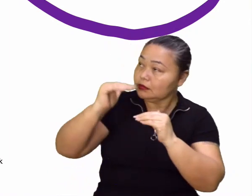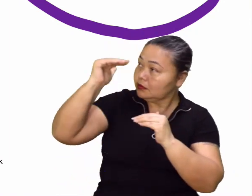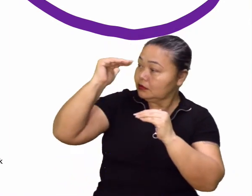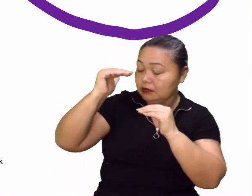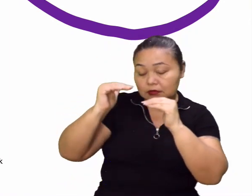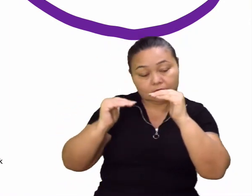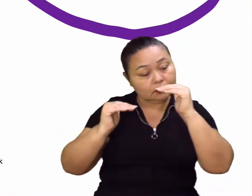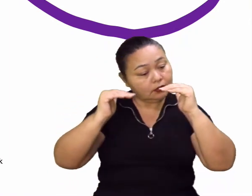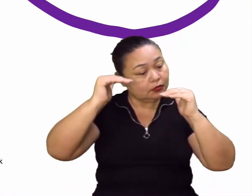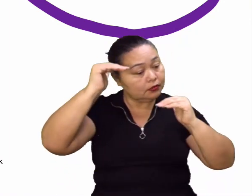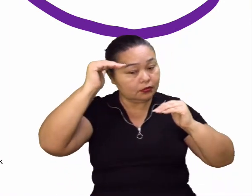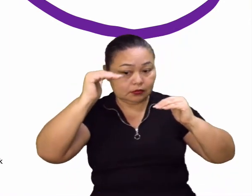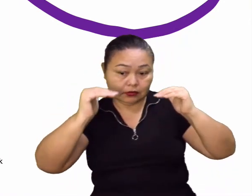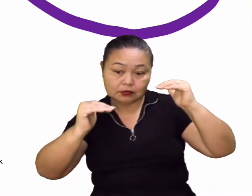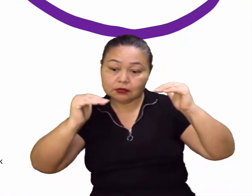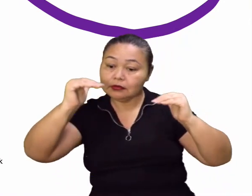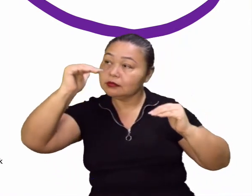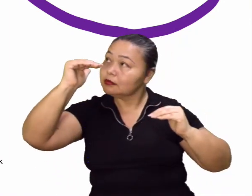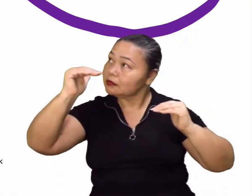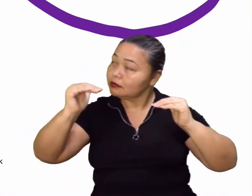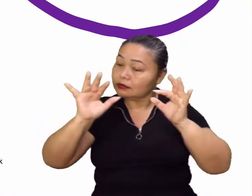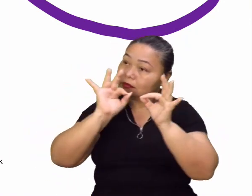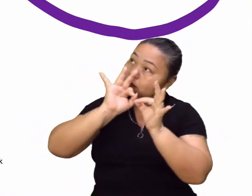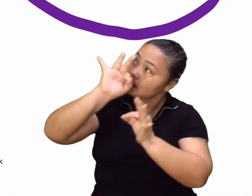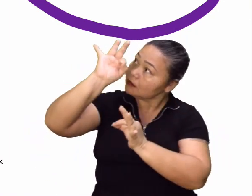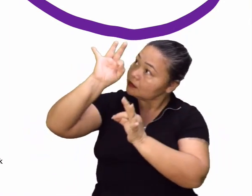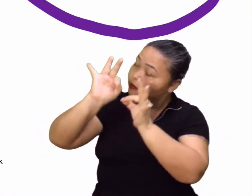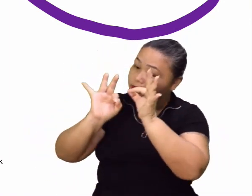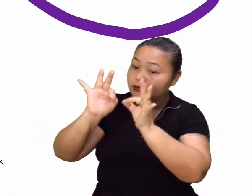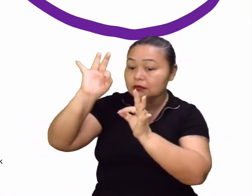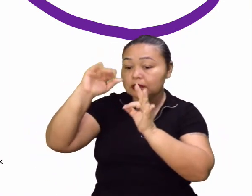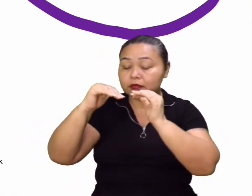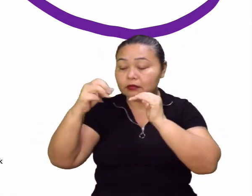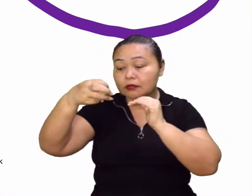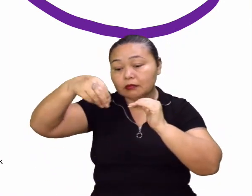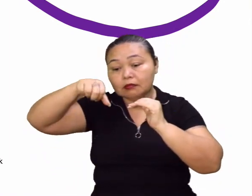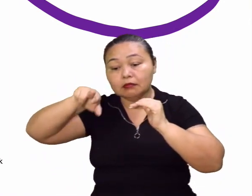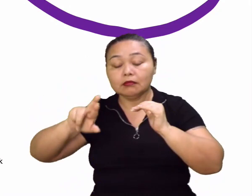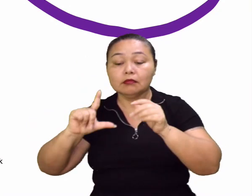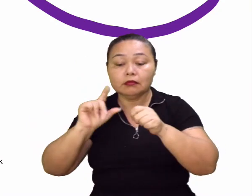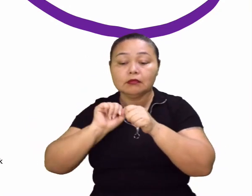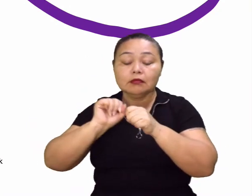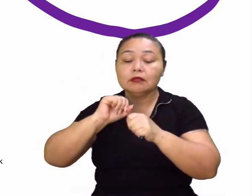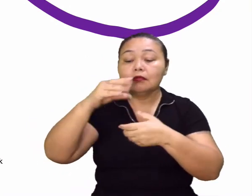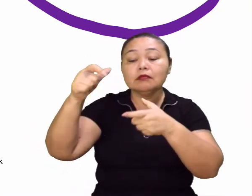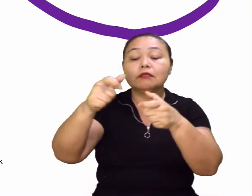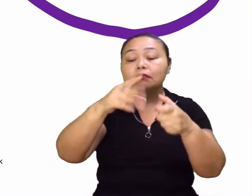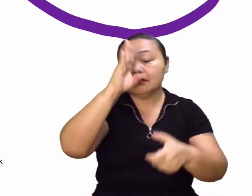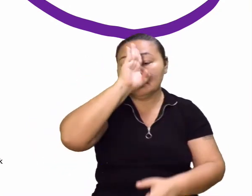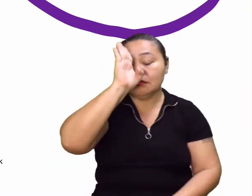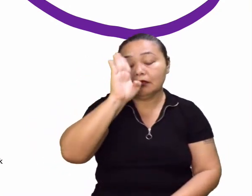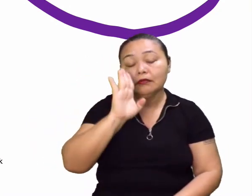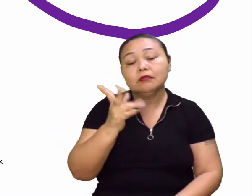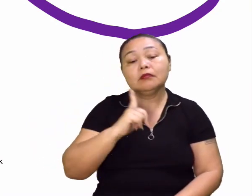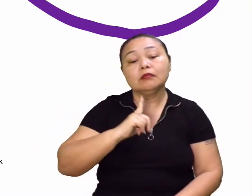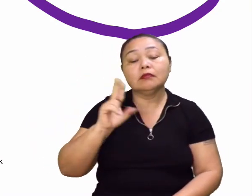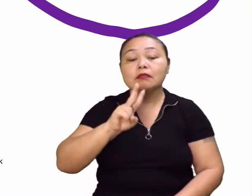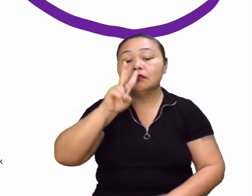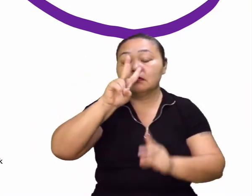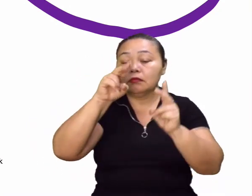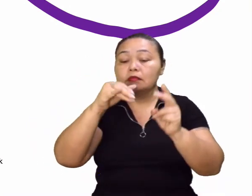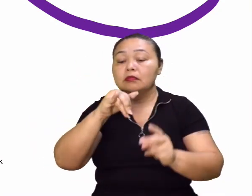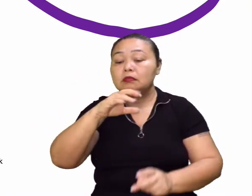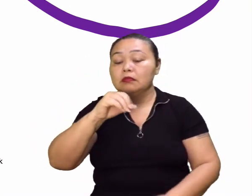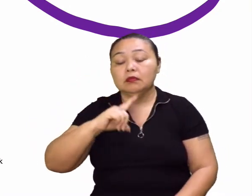cada porção do Brasil. Por isso que o nome dele é Mapa Brasil Físico, e não tem nenhum título